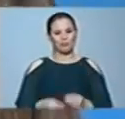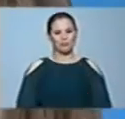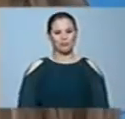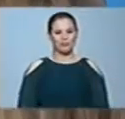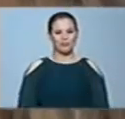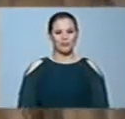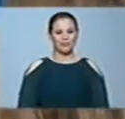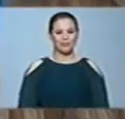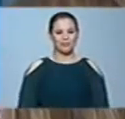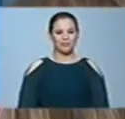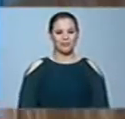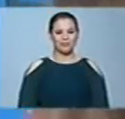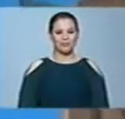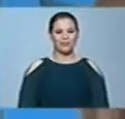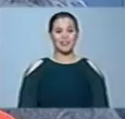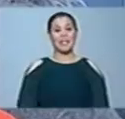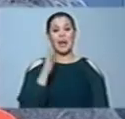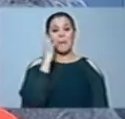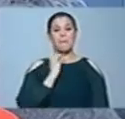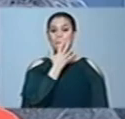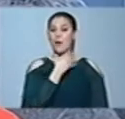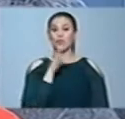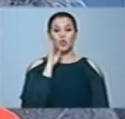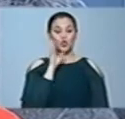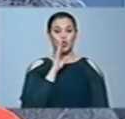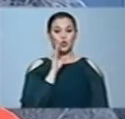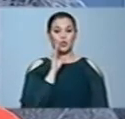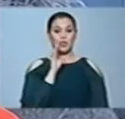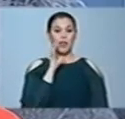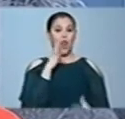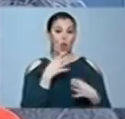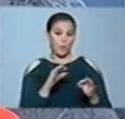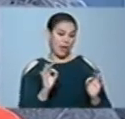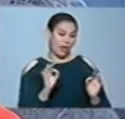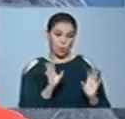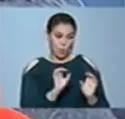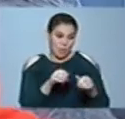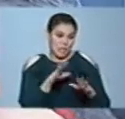também caiu mas não acho que é normal por 1 a 1 na vila nova